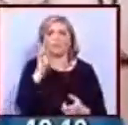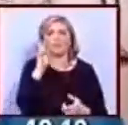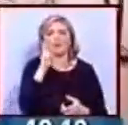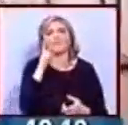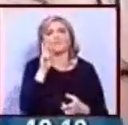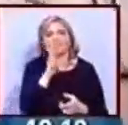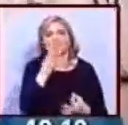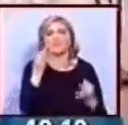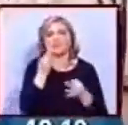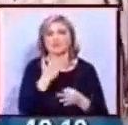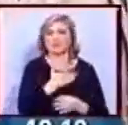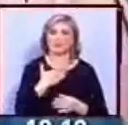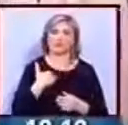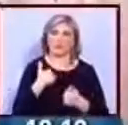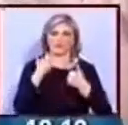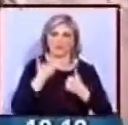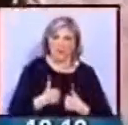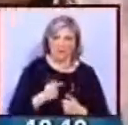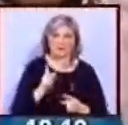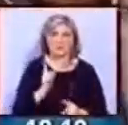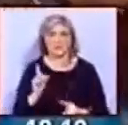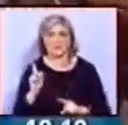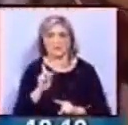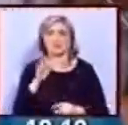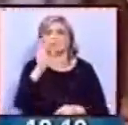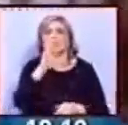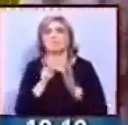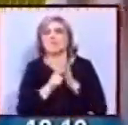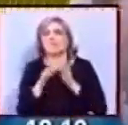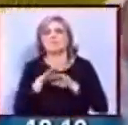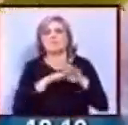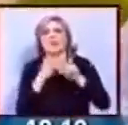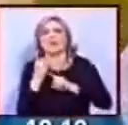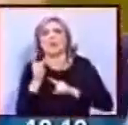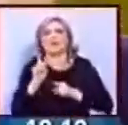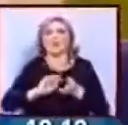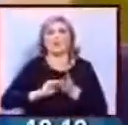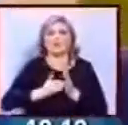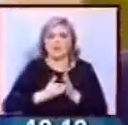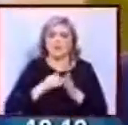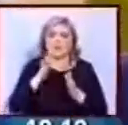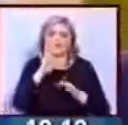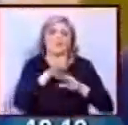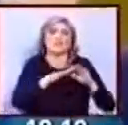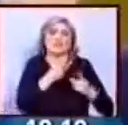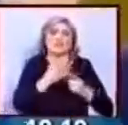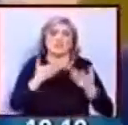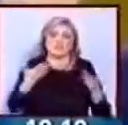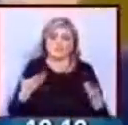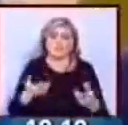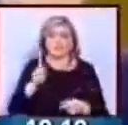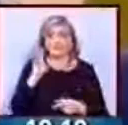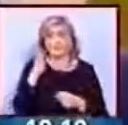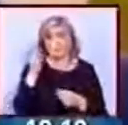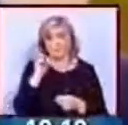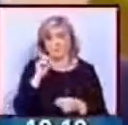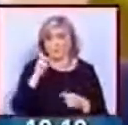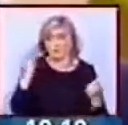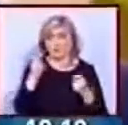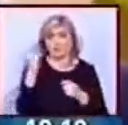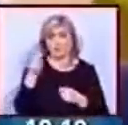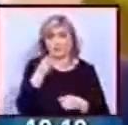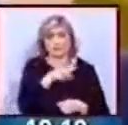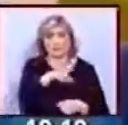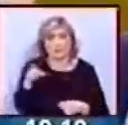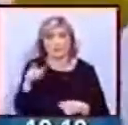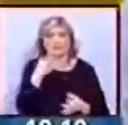verificar se estamos bem ou não de saúde e se é necessário fazer algum tipo de exame ou alguma intervenção. É importante promover junto destas gerações mais